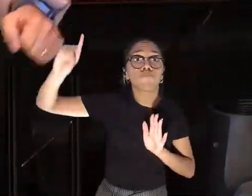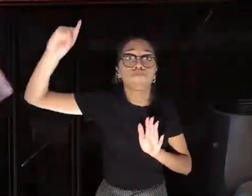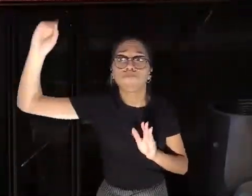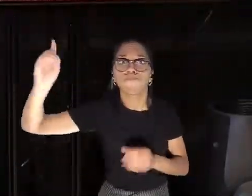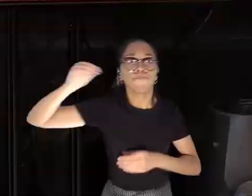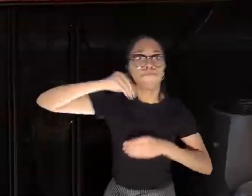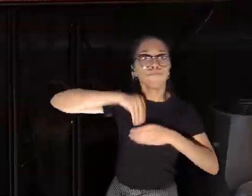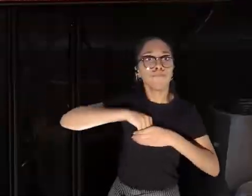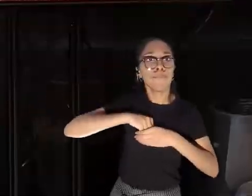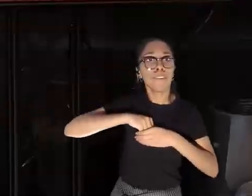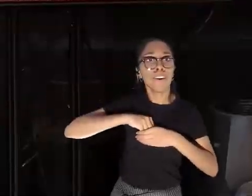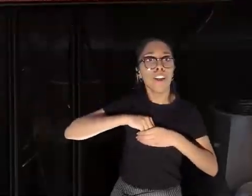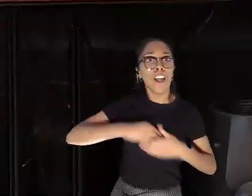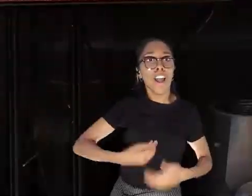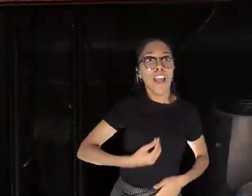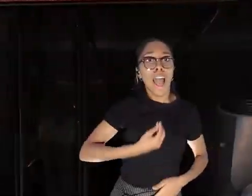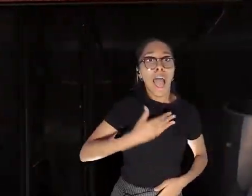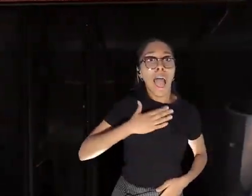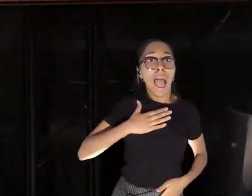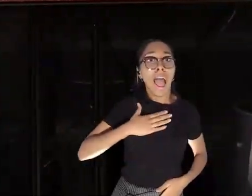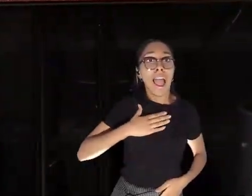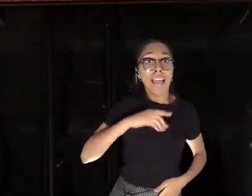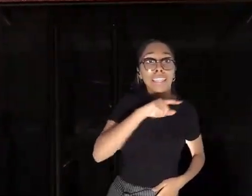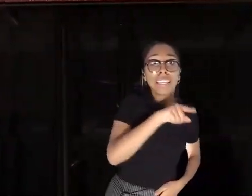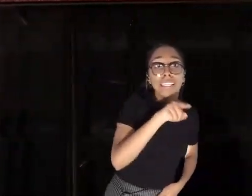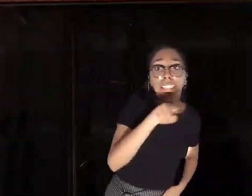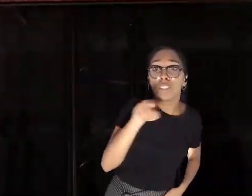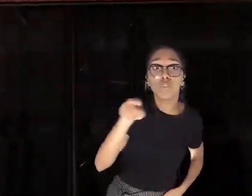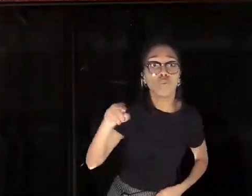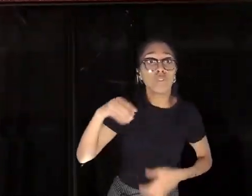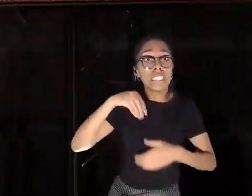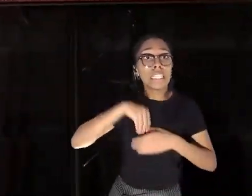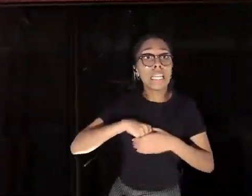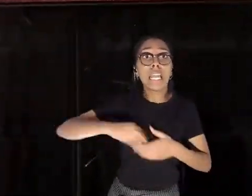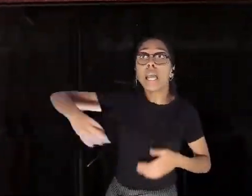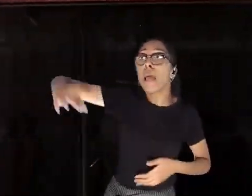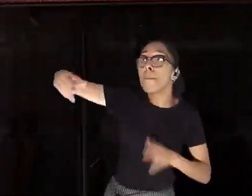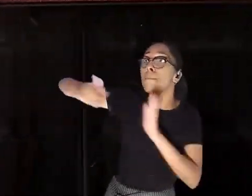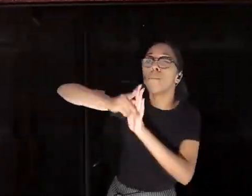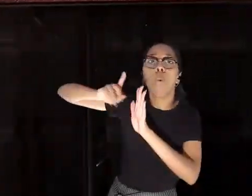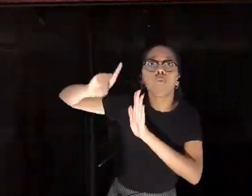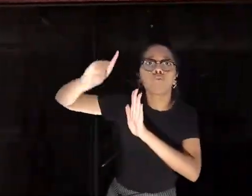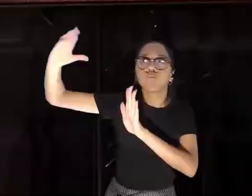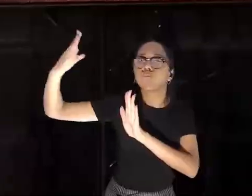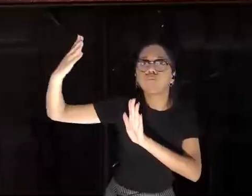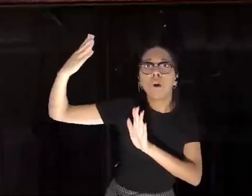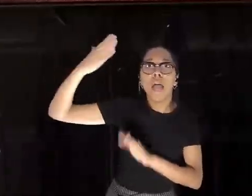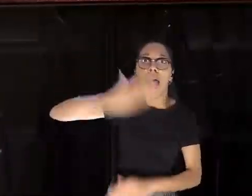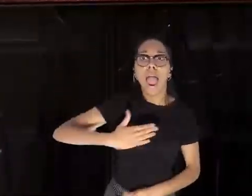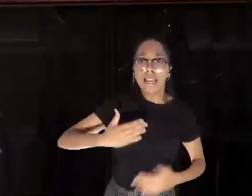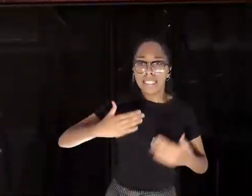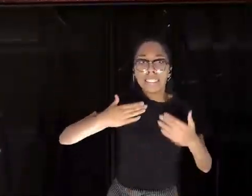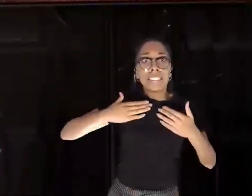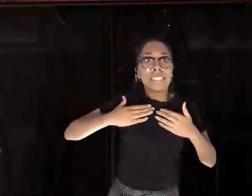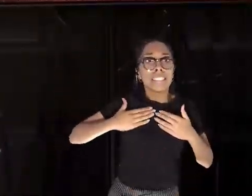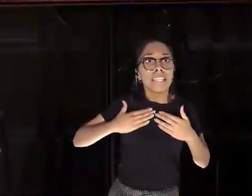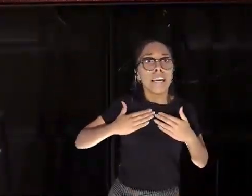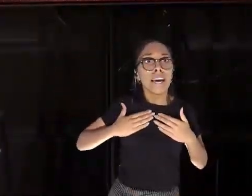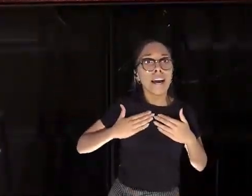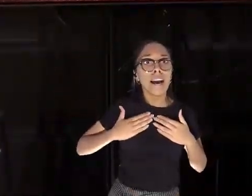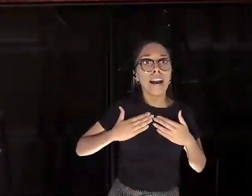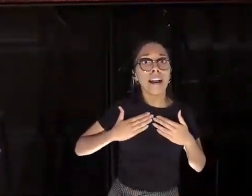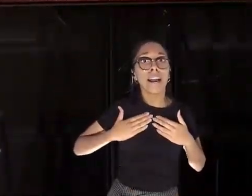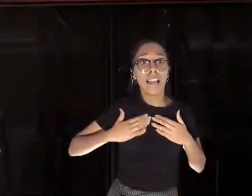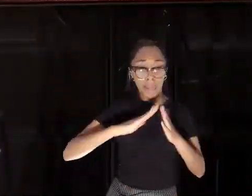nós. É a própria presença de Deus. Quando a Bíblia diz em 1 Coríntios capítulo 6,